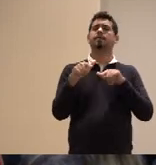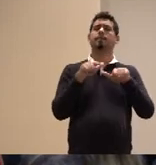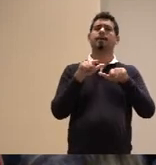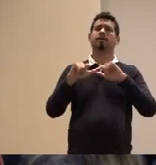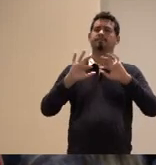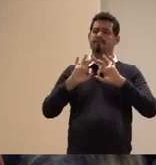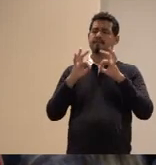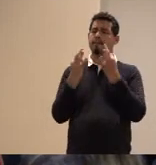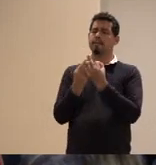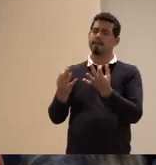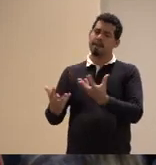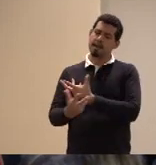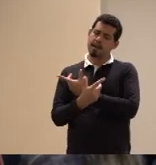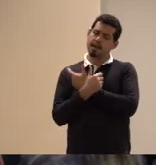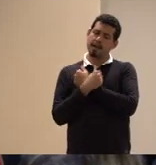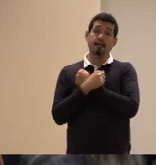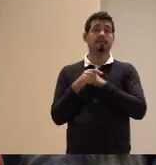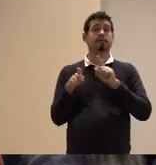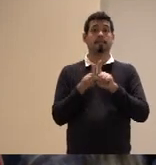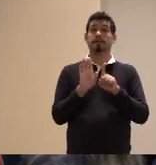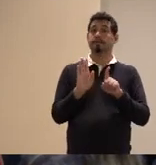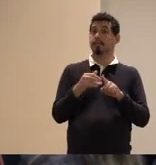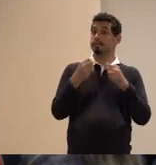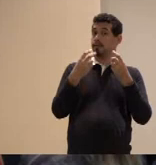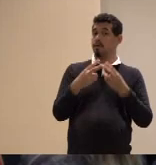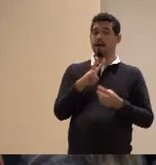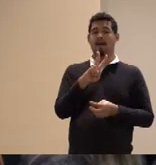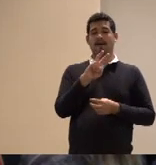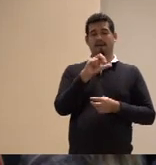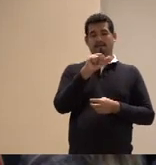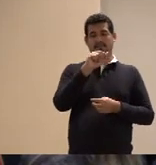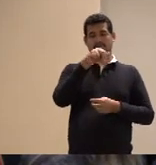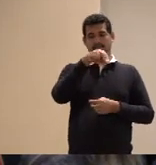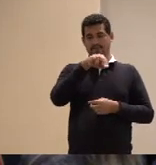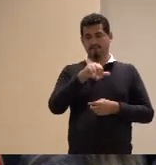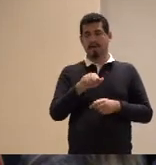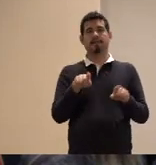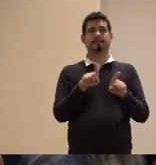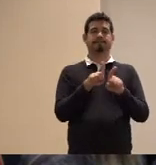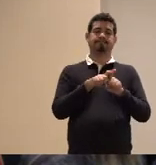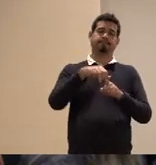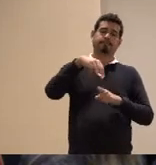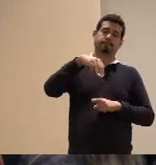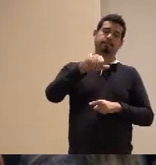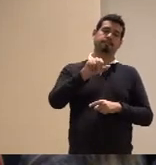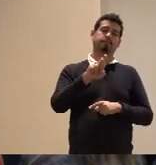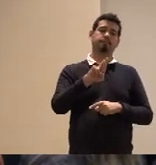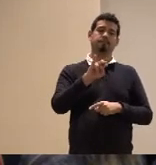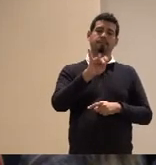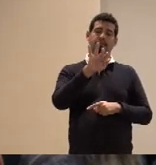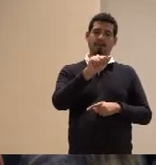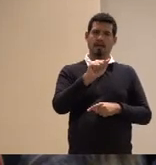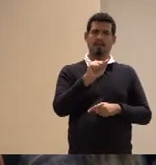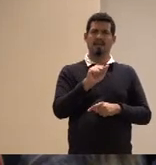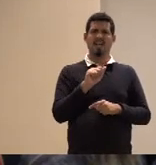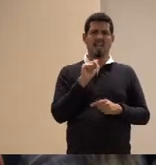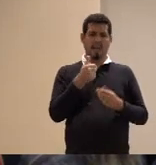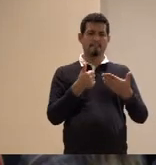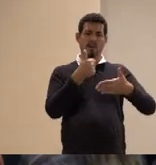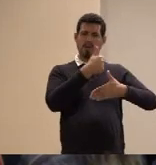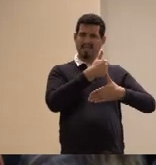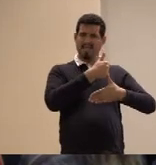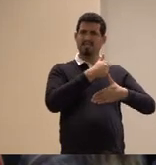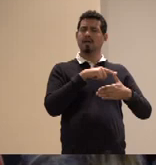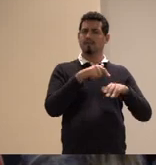acolhimento familiar, que, como bem colocou a Vânia e a Maristela anteriormente, ele é prioridade, né, deve